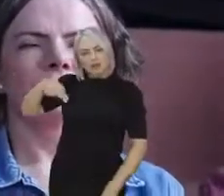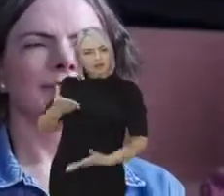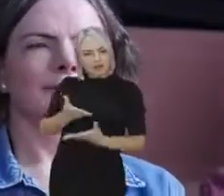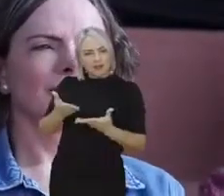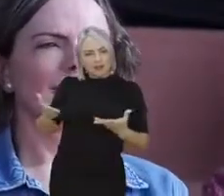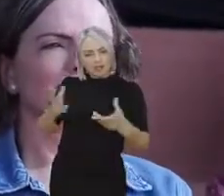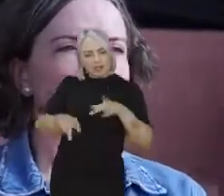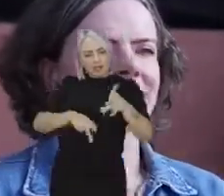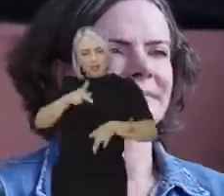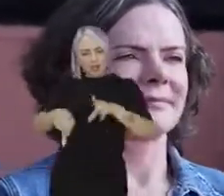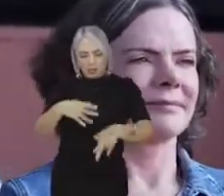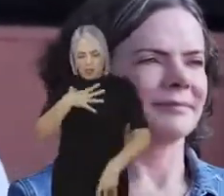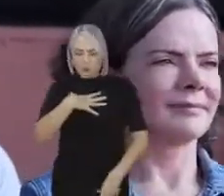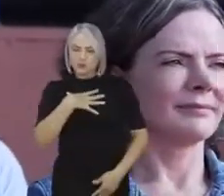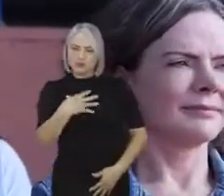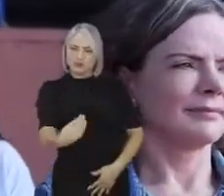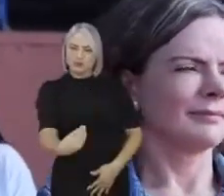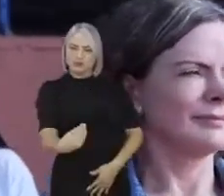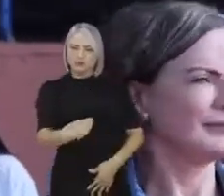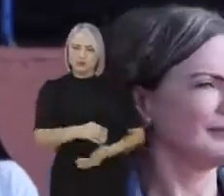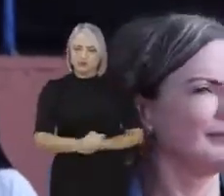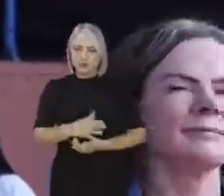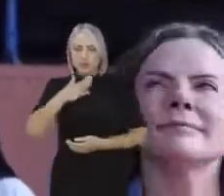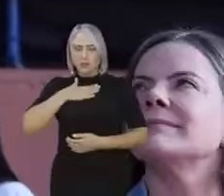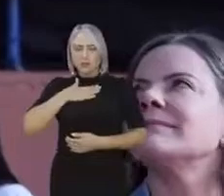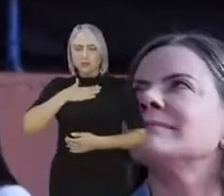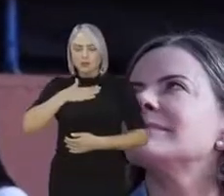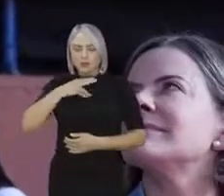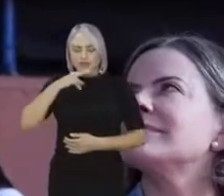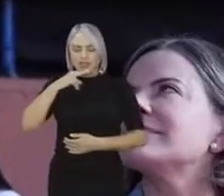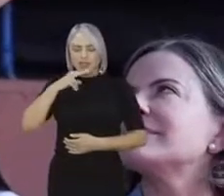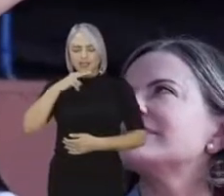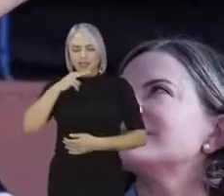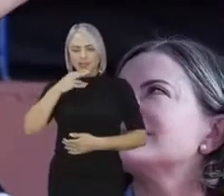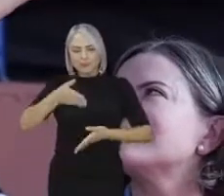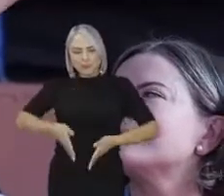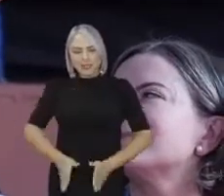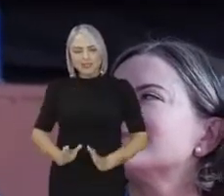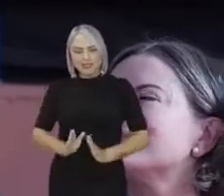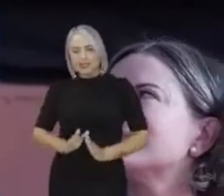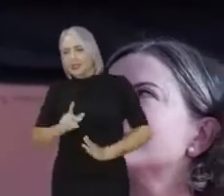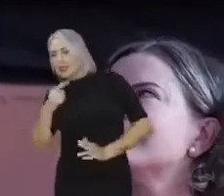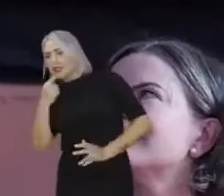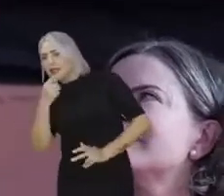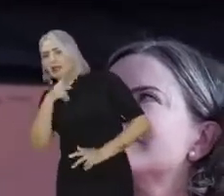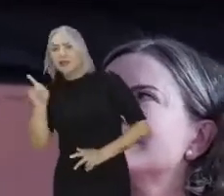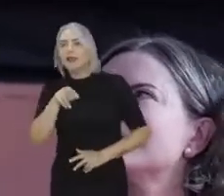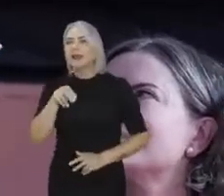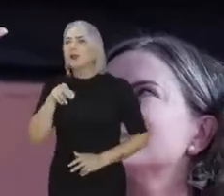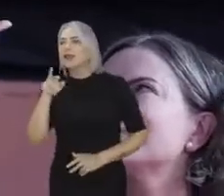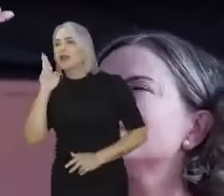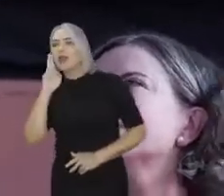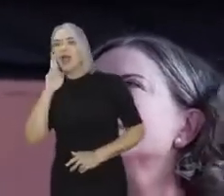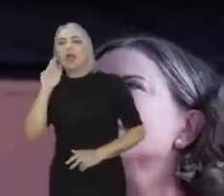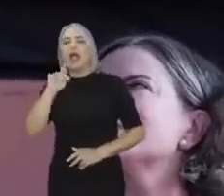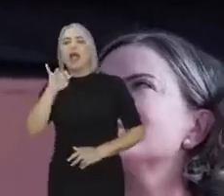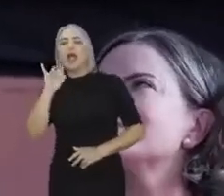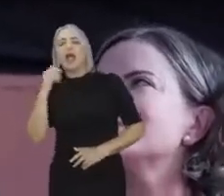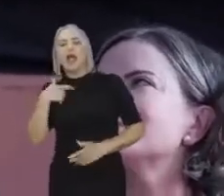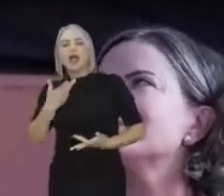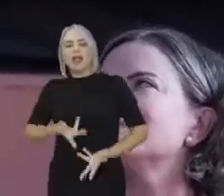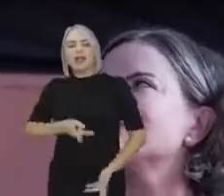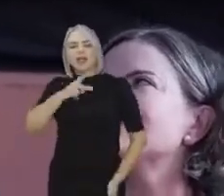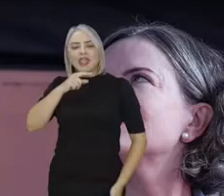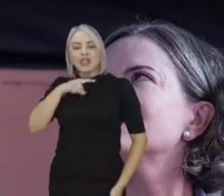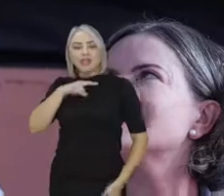filhos. E o meu neto acabou de chegar, estava aí. Cadê a Rafa? Então eu sou hoje uma senhora,